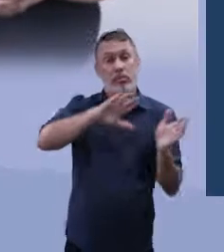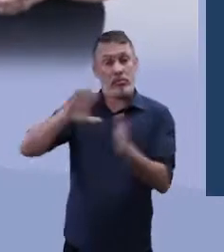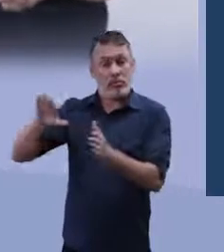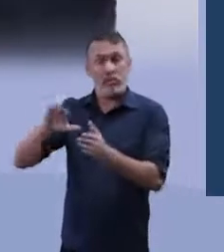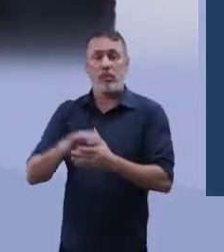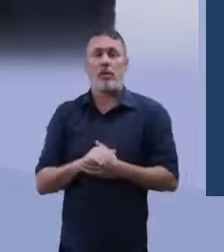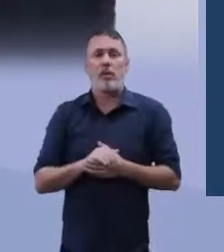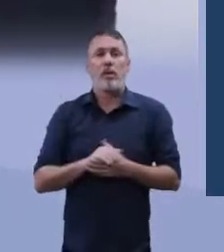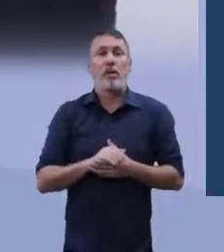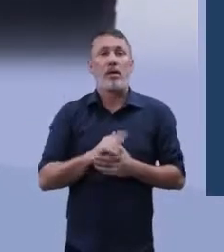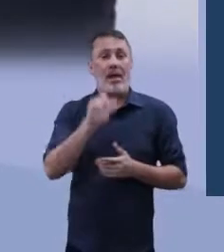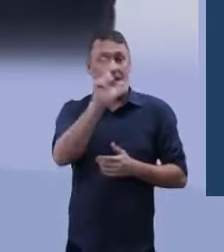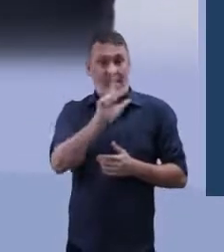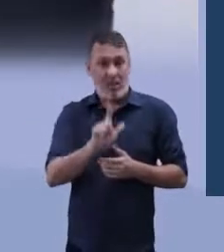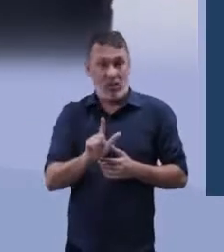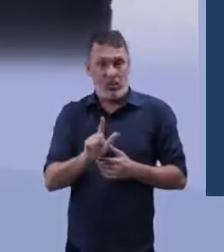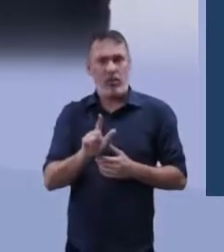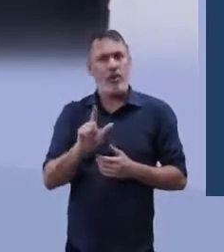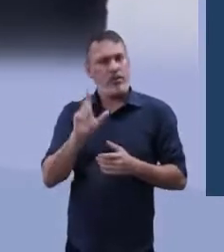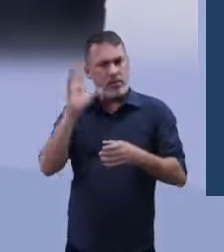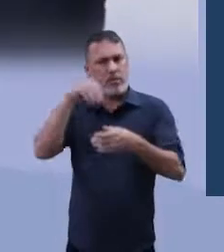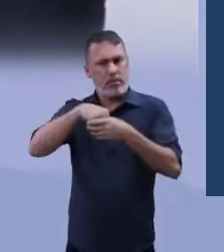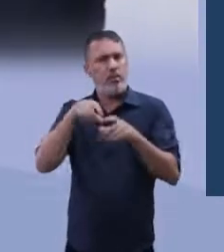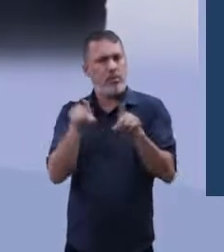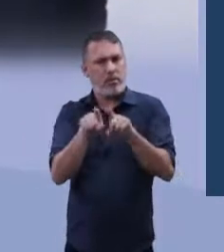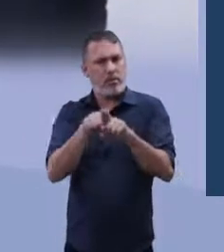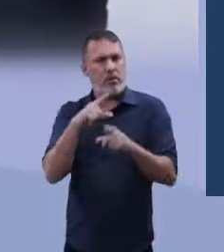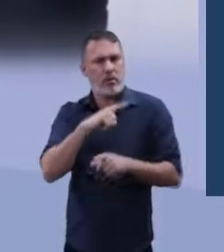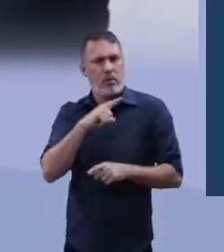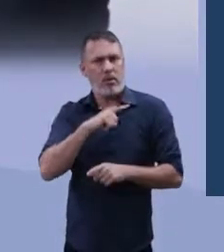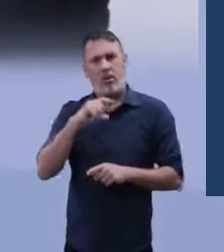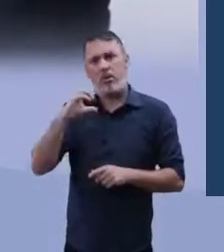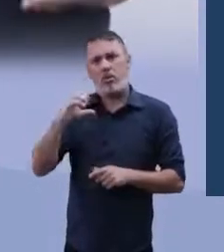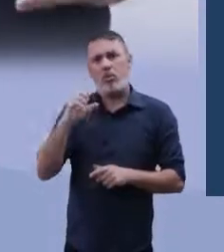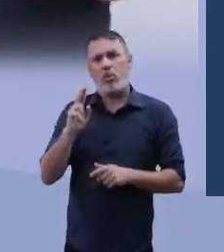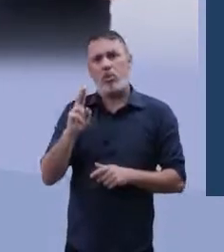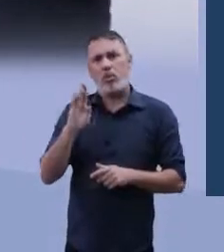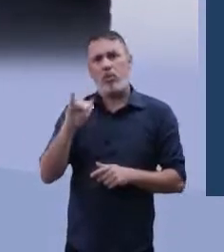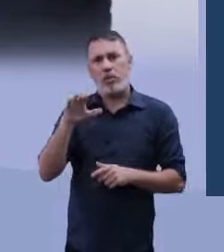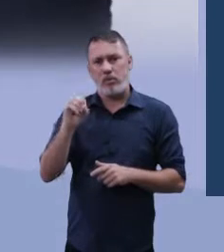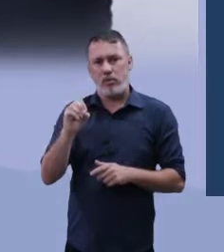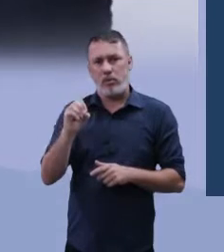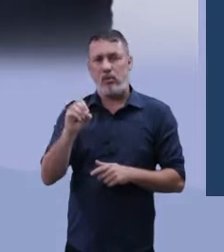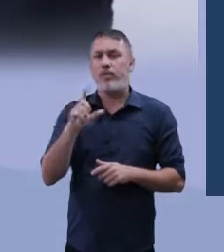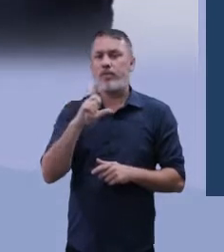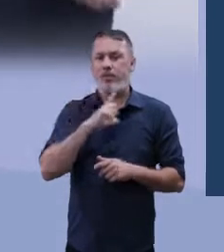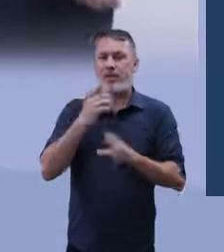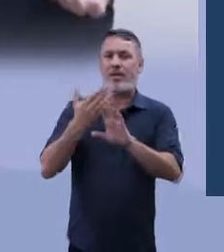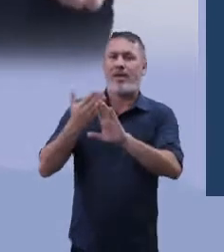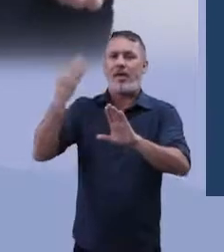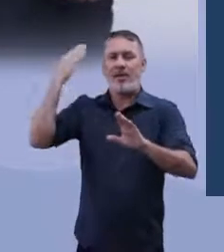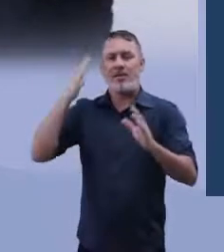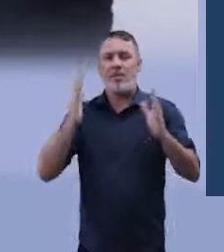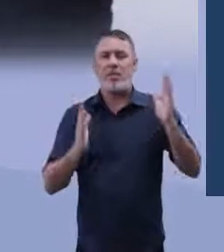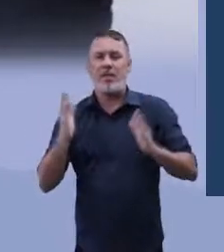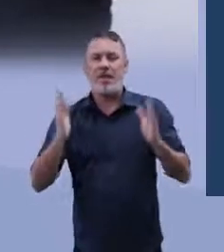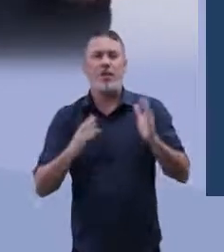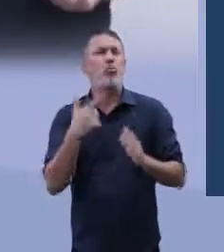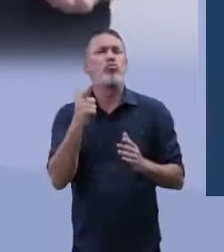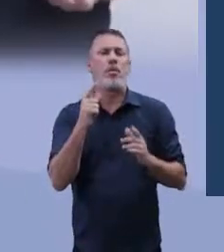também ocorrerá. Se lá não ocorrem palavras, frases, se lá não há